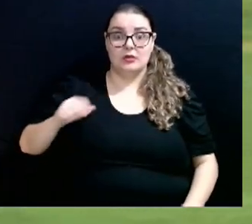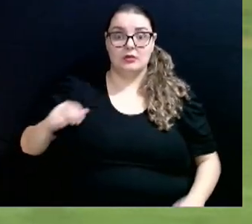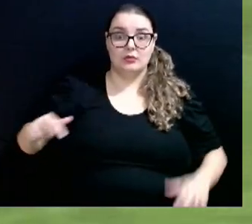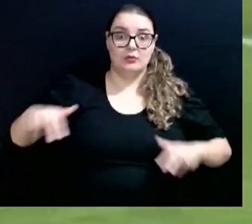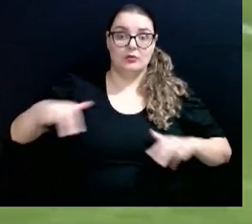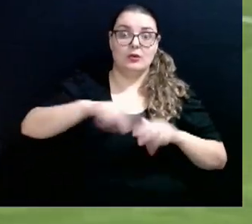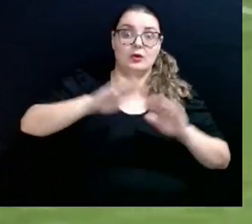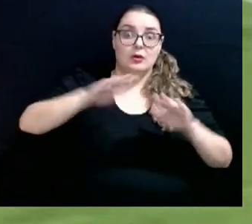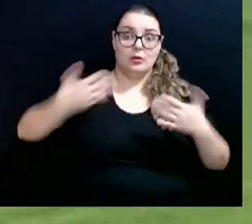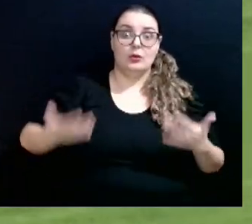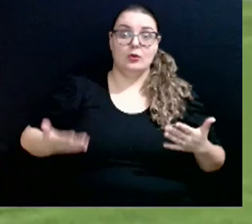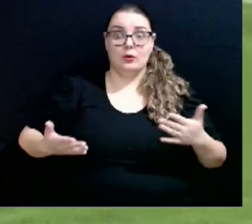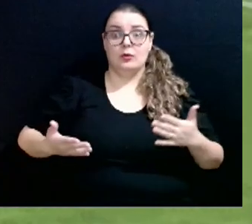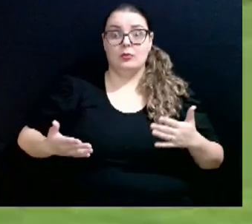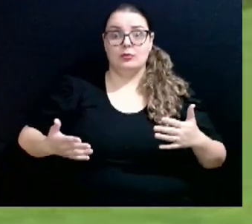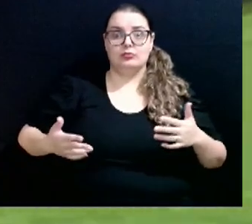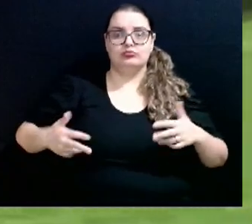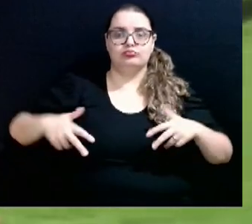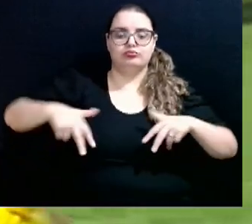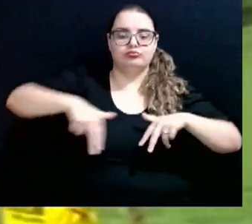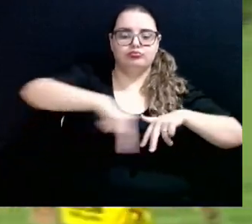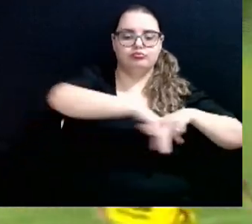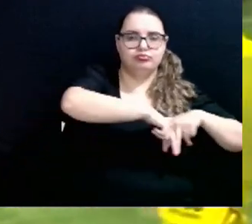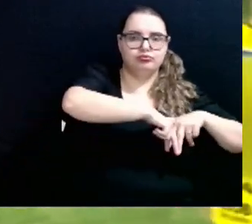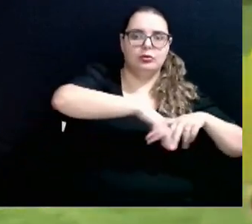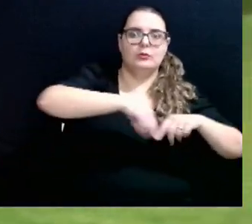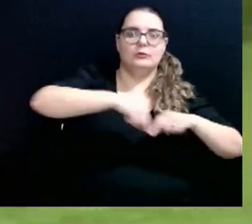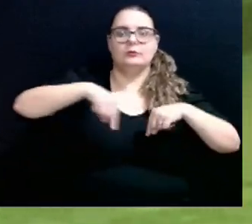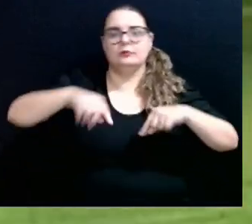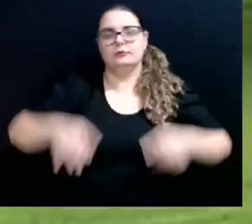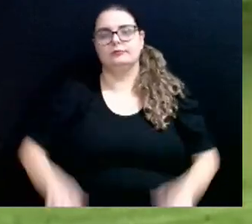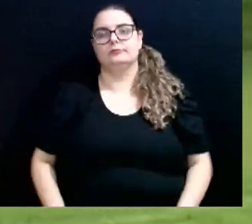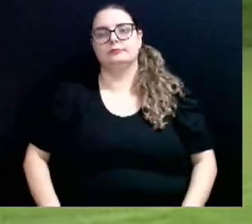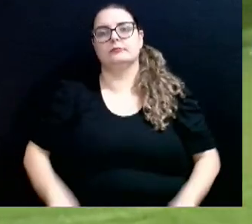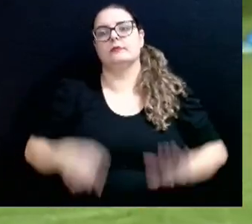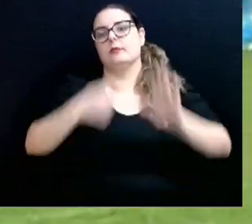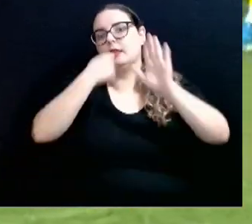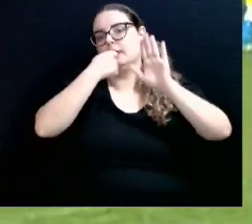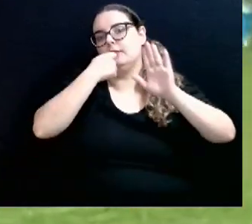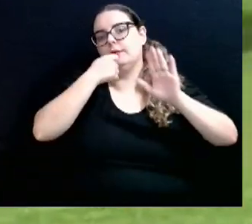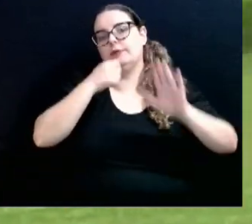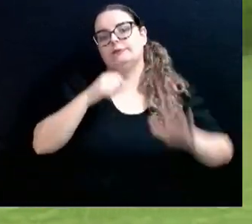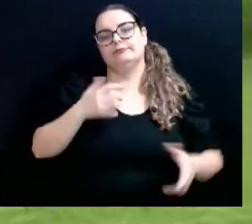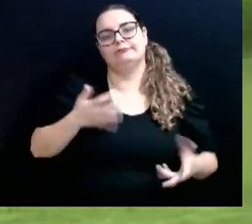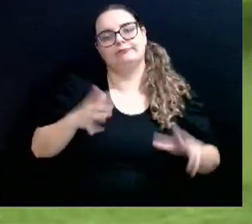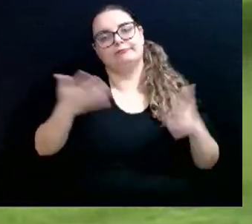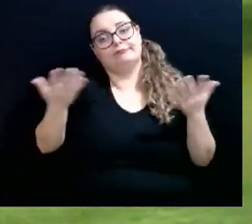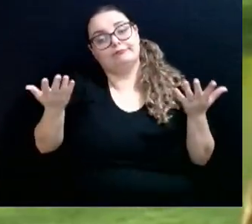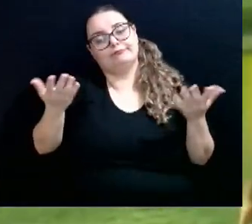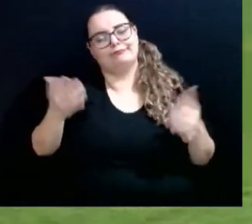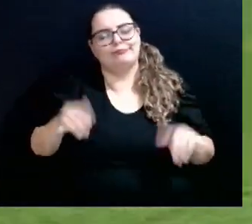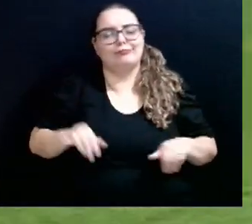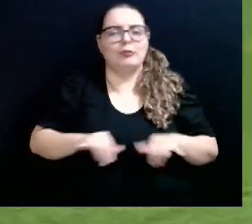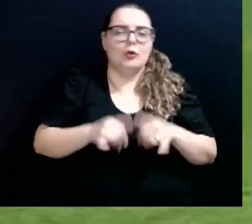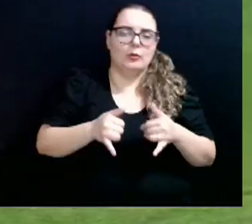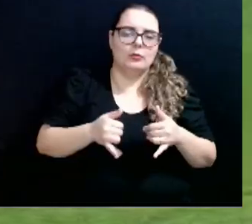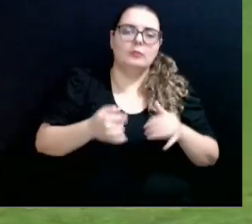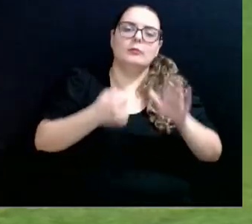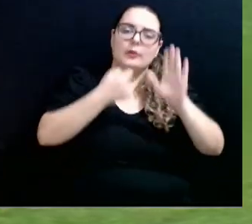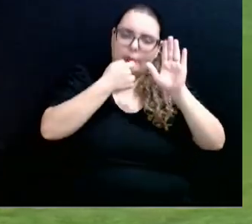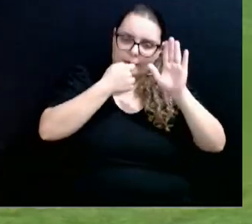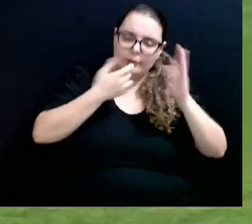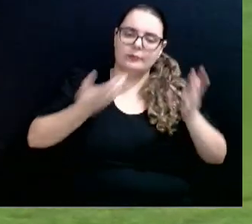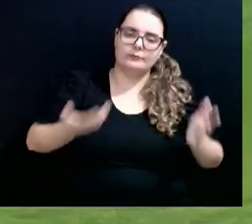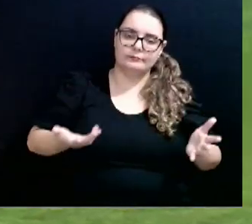foi calçado dentro da área. Pênalti sem querer, bobo, mas bem marcado. Então,